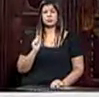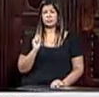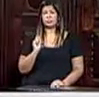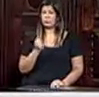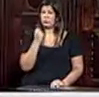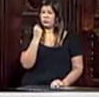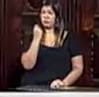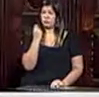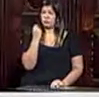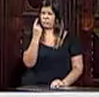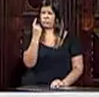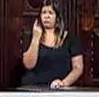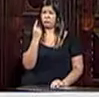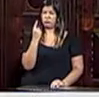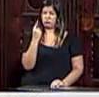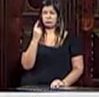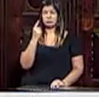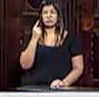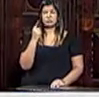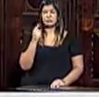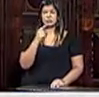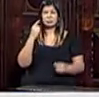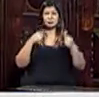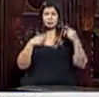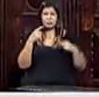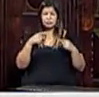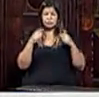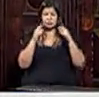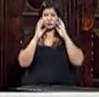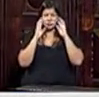gesto político de reconhecimento.